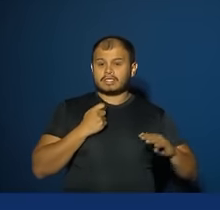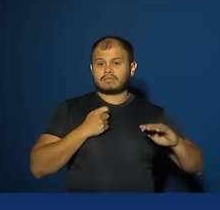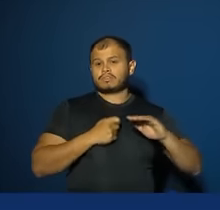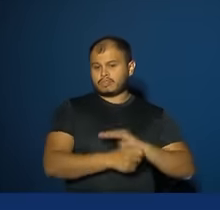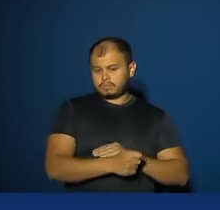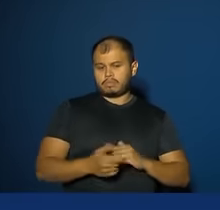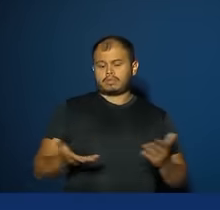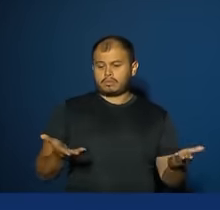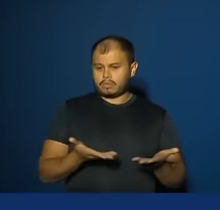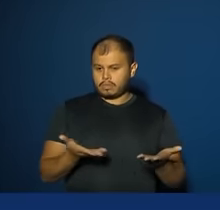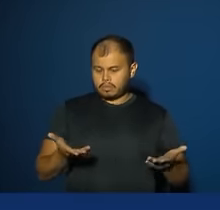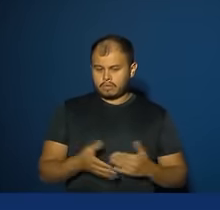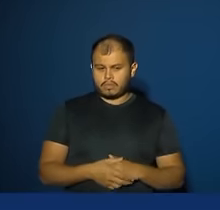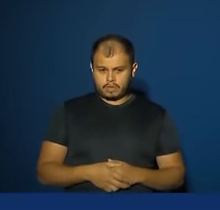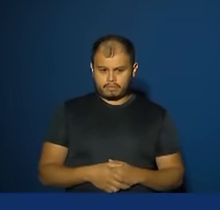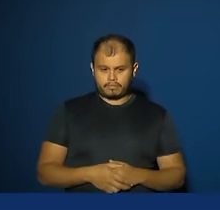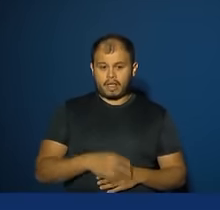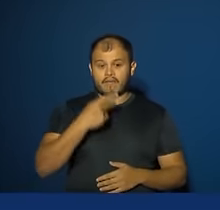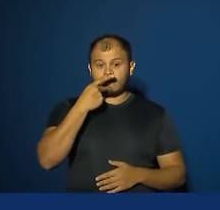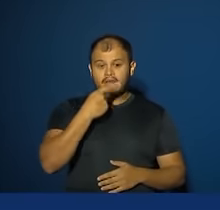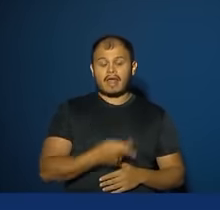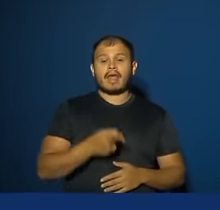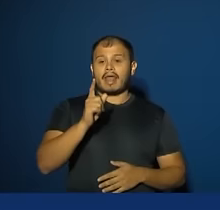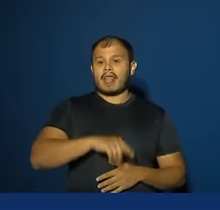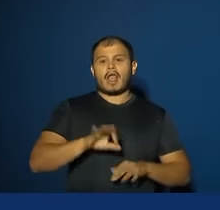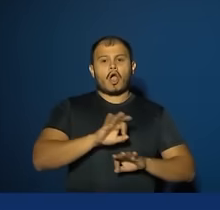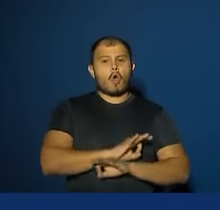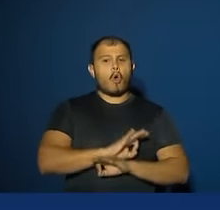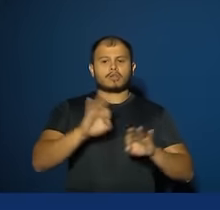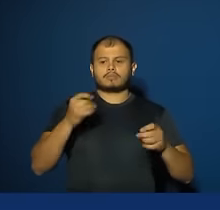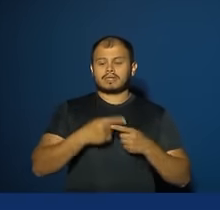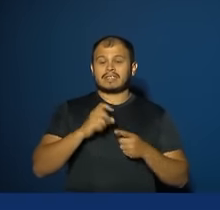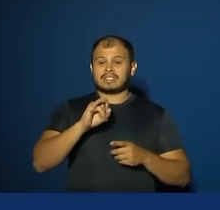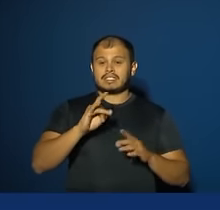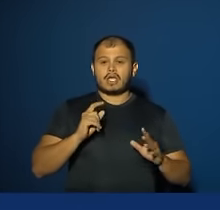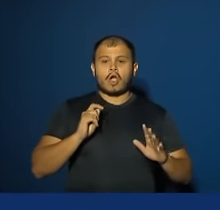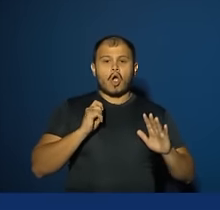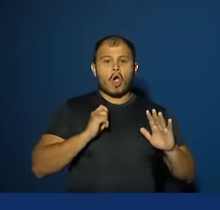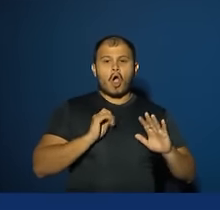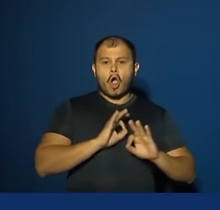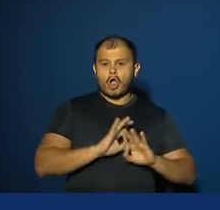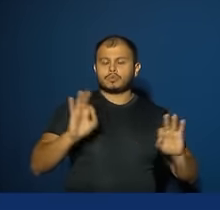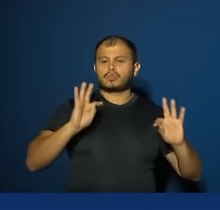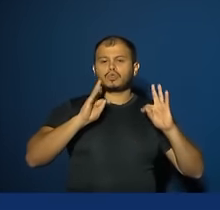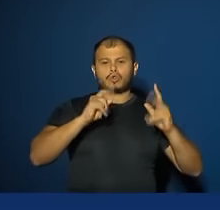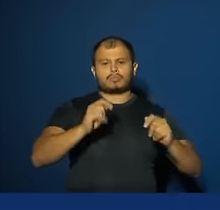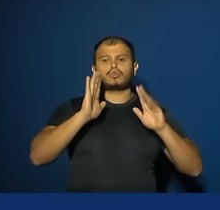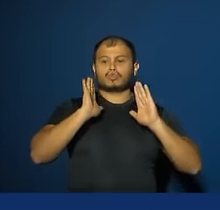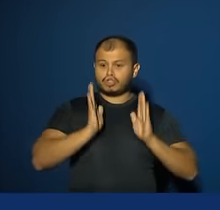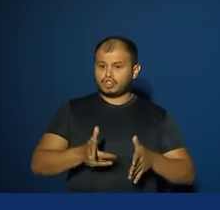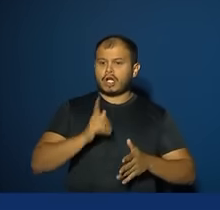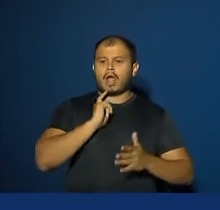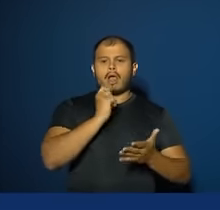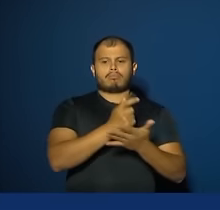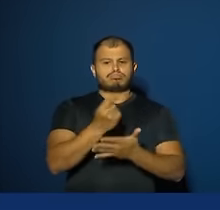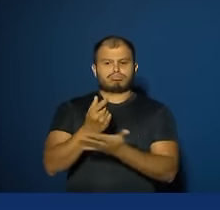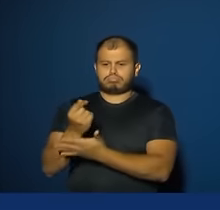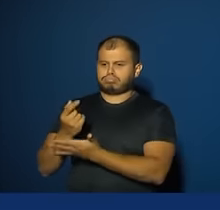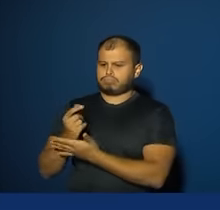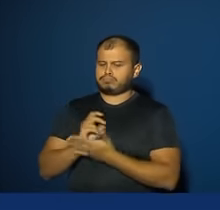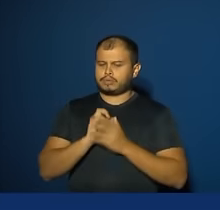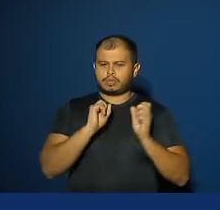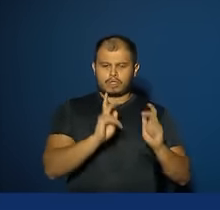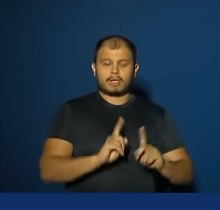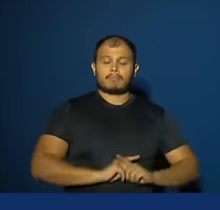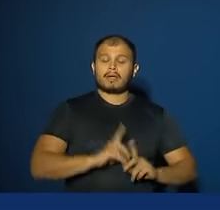ações. Eu só não vou dizer que é ótimo, que quando fica ótimo, aí todo mundo já está comprado, tem até um técnico no meio de próximo de realização, mas é muito